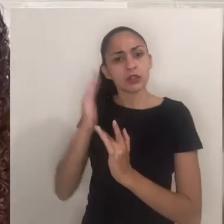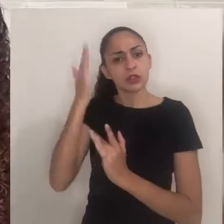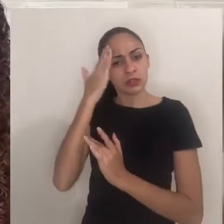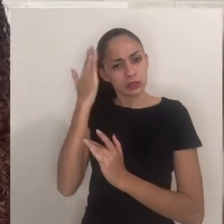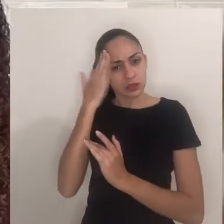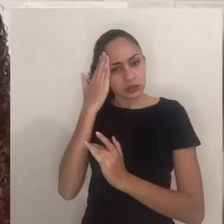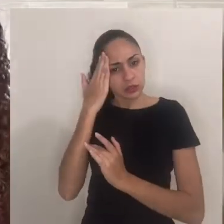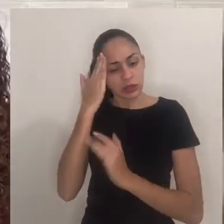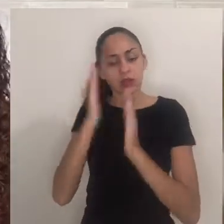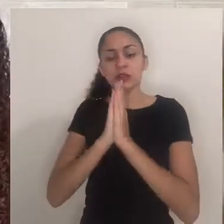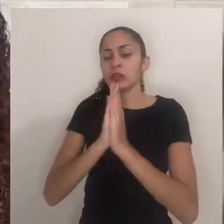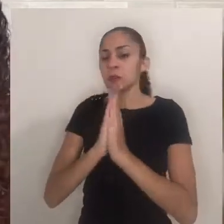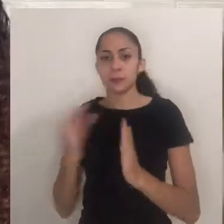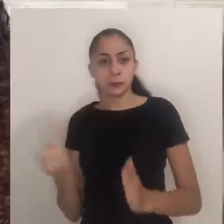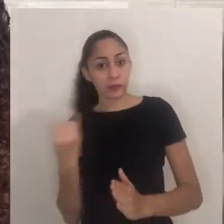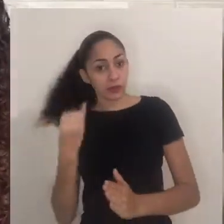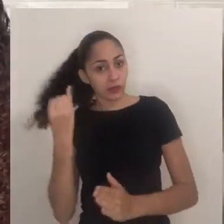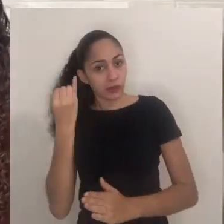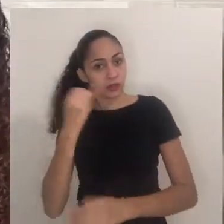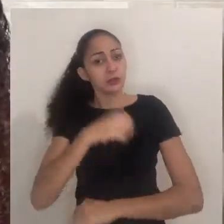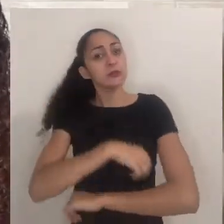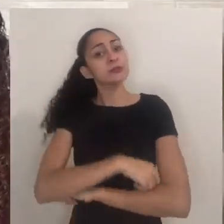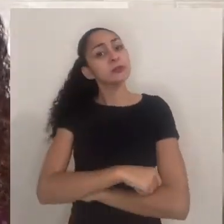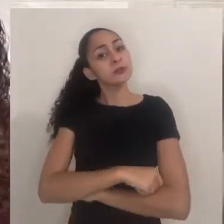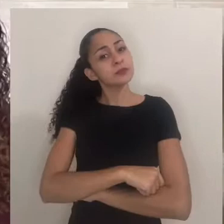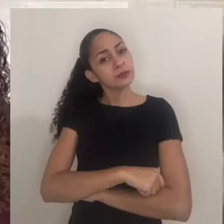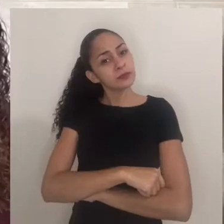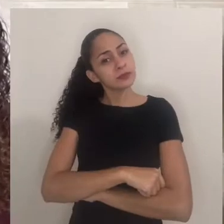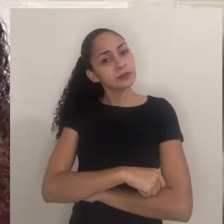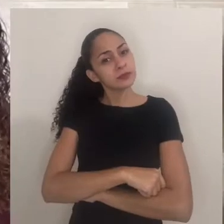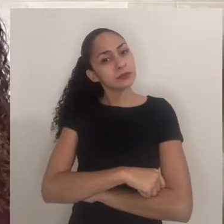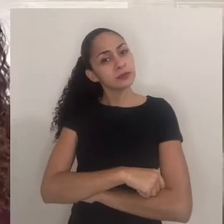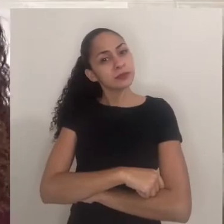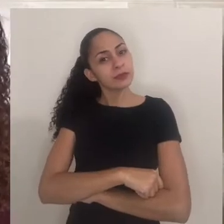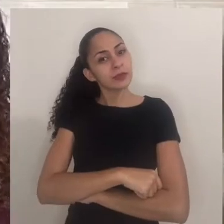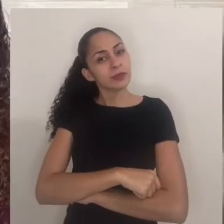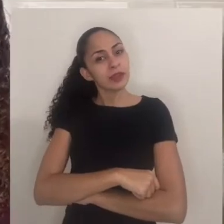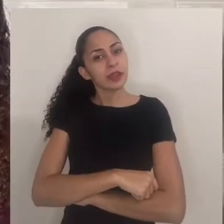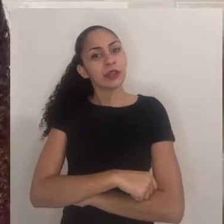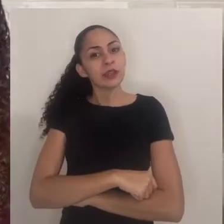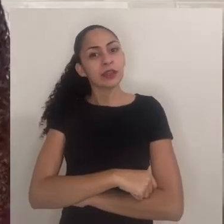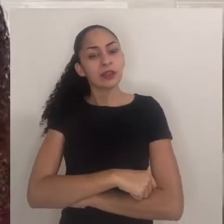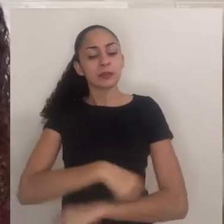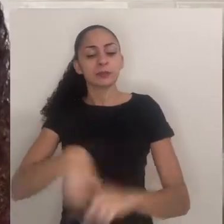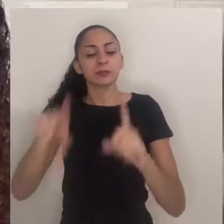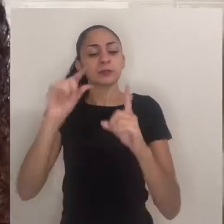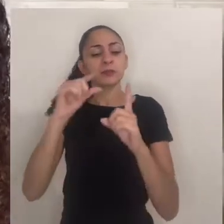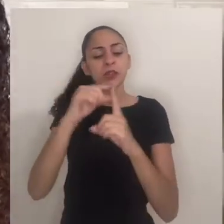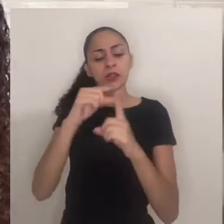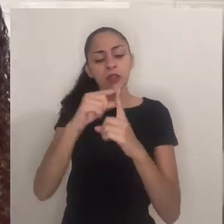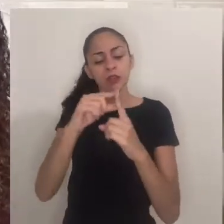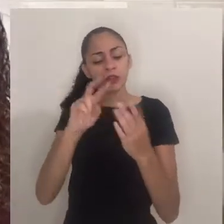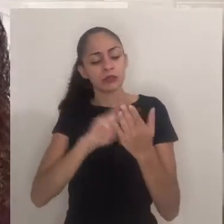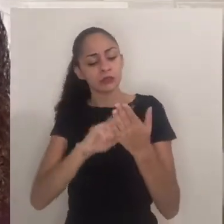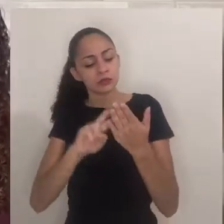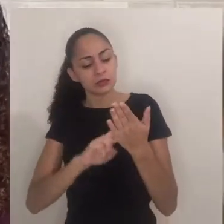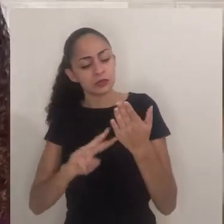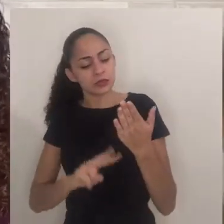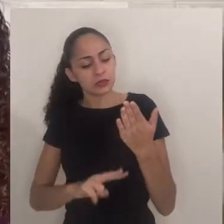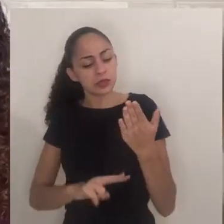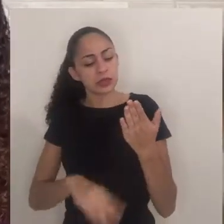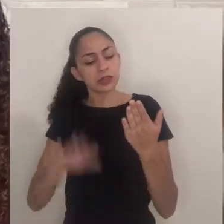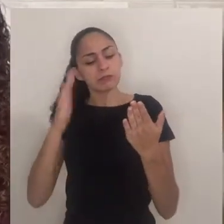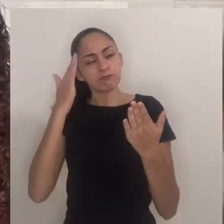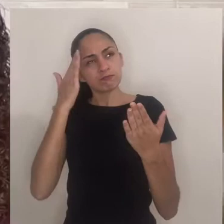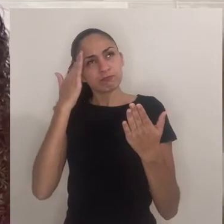sobretudo, nós temos reconhecido a importância da oração nas nossas vidas? E quando nós lemos a palavra e